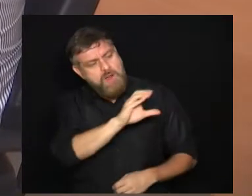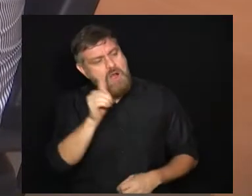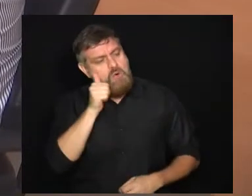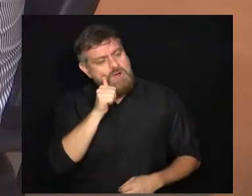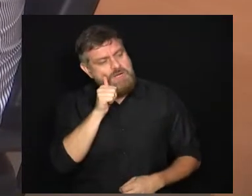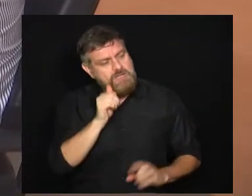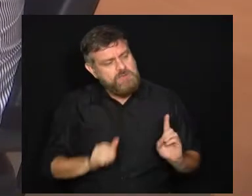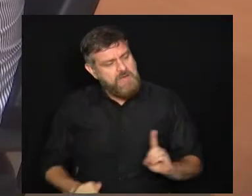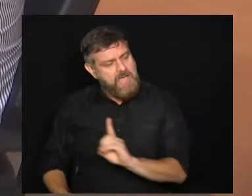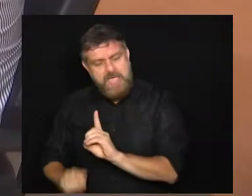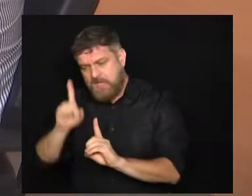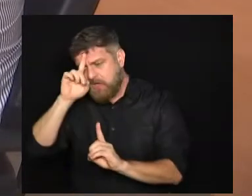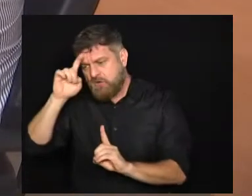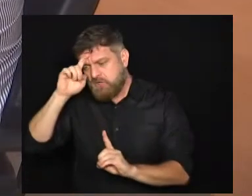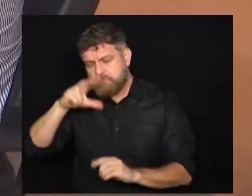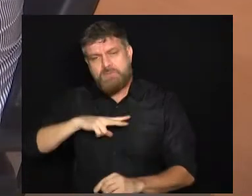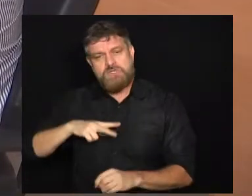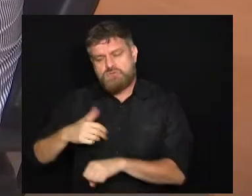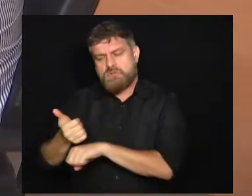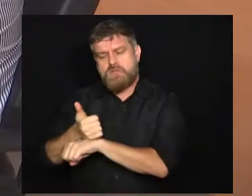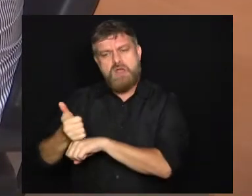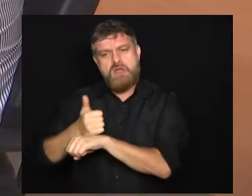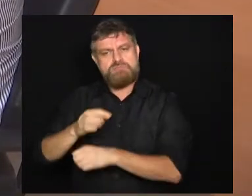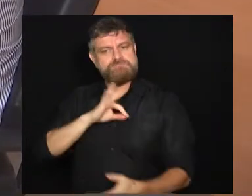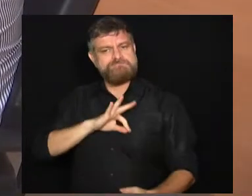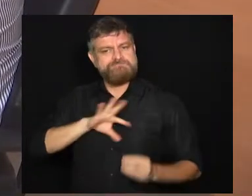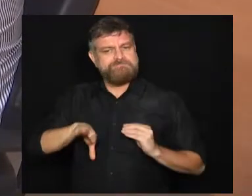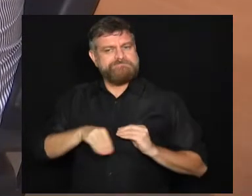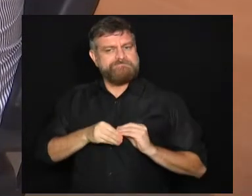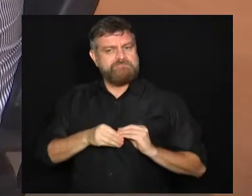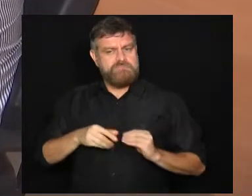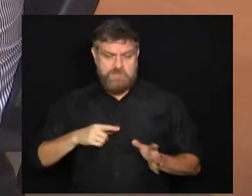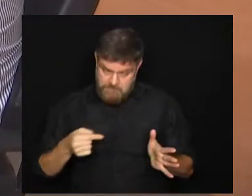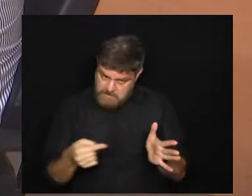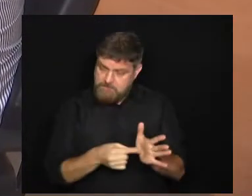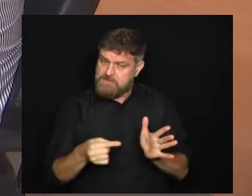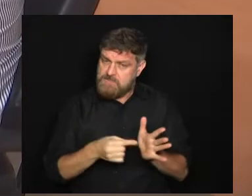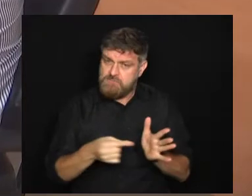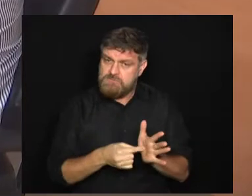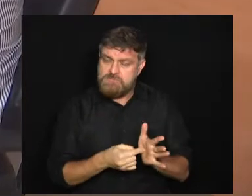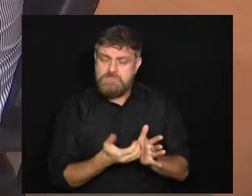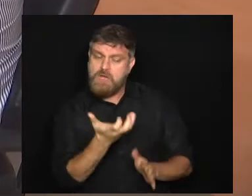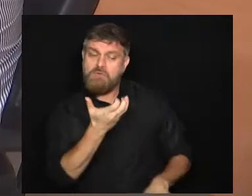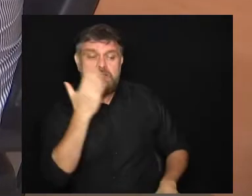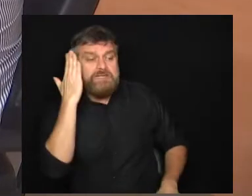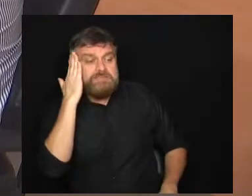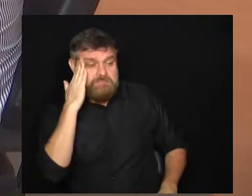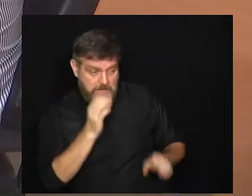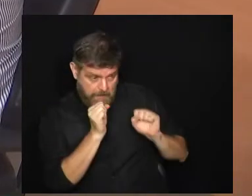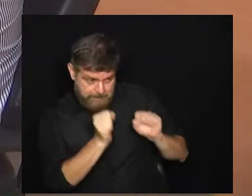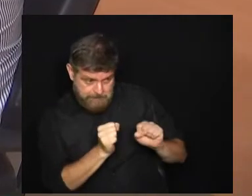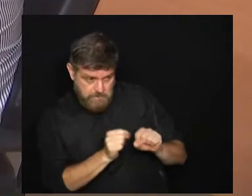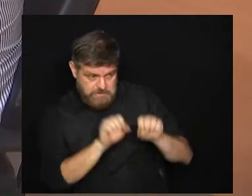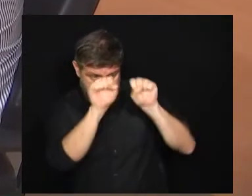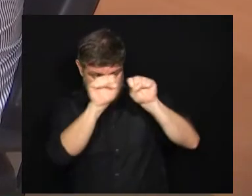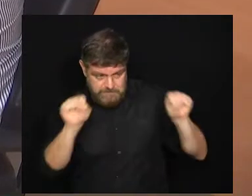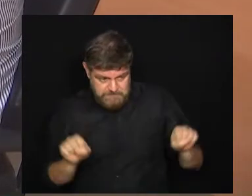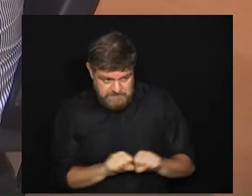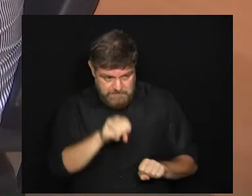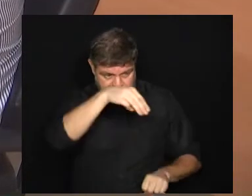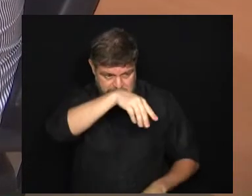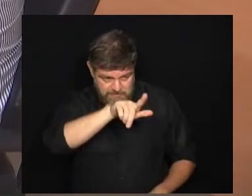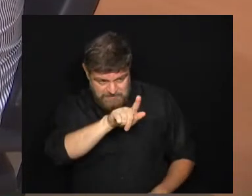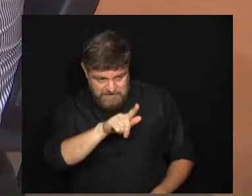da denúncia, e aparentemente, inclusive, corroborada por colegas, etc. e tal. Então, queria que a Rede Mário Gatti ontem